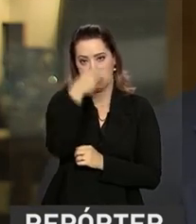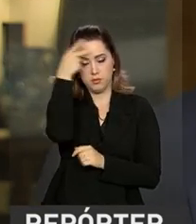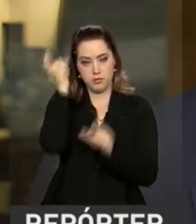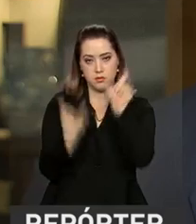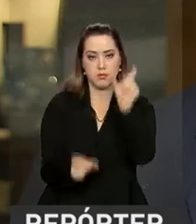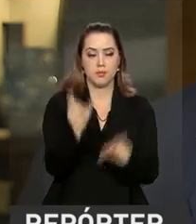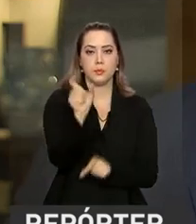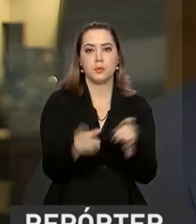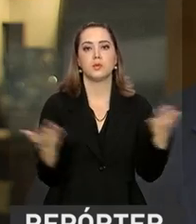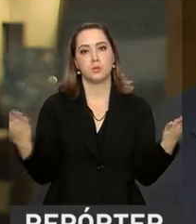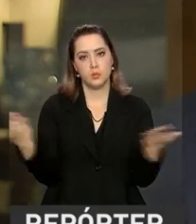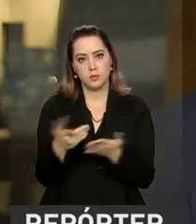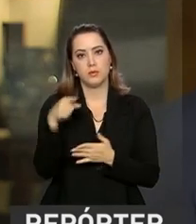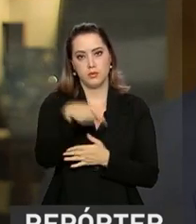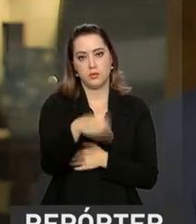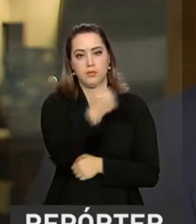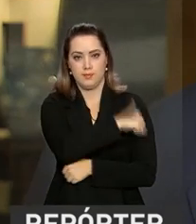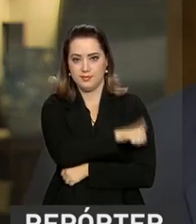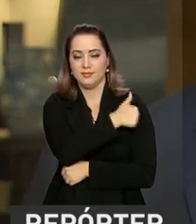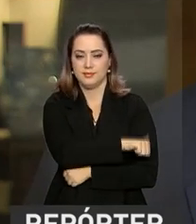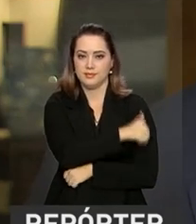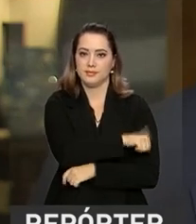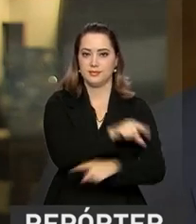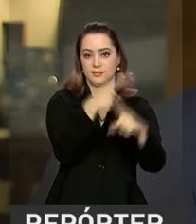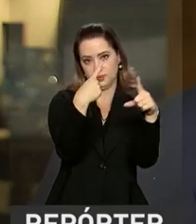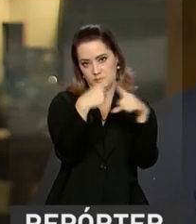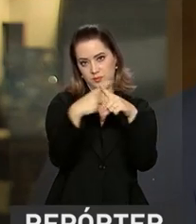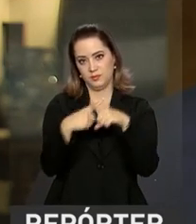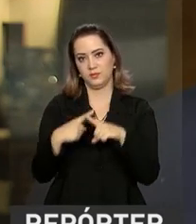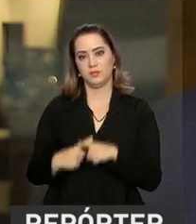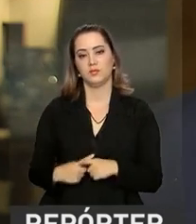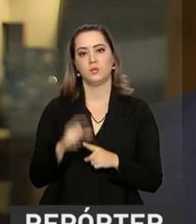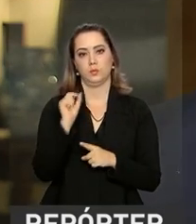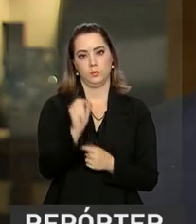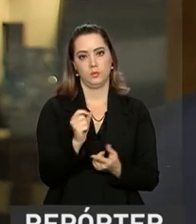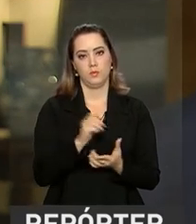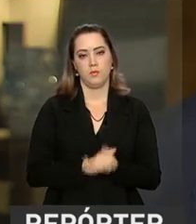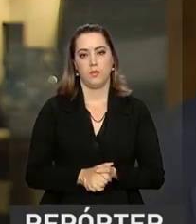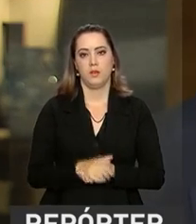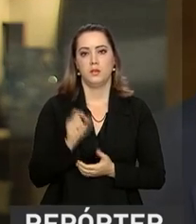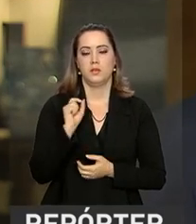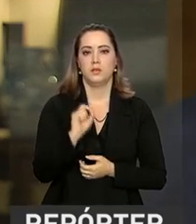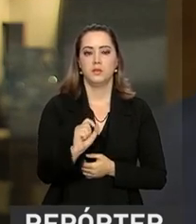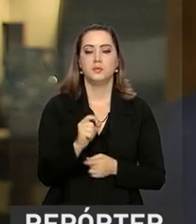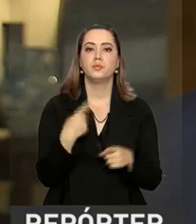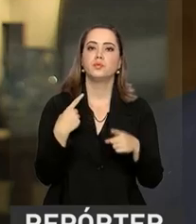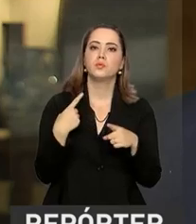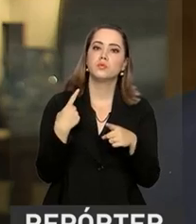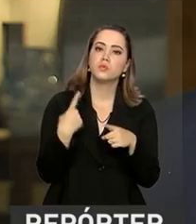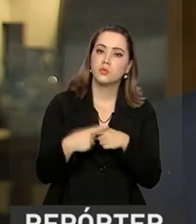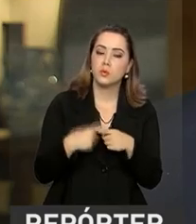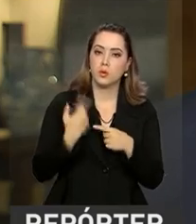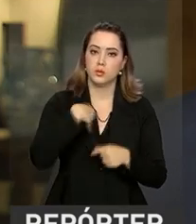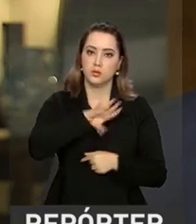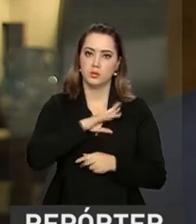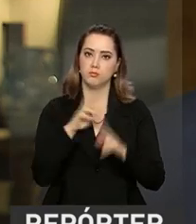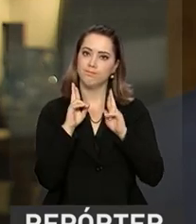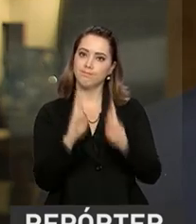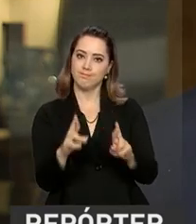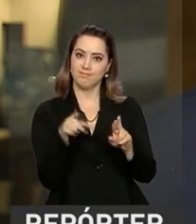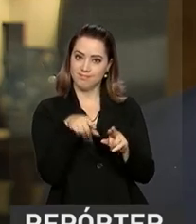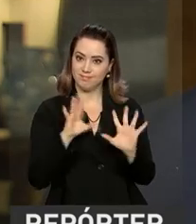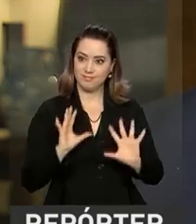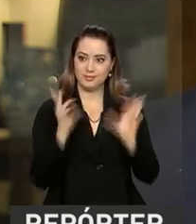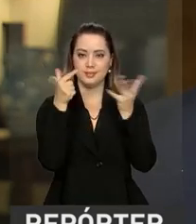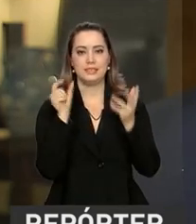mais de 460 atletas aqui no Rio de Janeiro, nos Jogos Olímpicos. Portanto, nós esperamos que esse sucesso